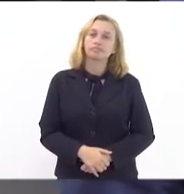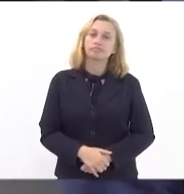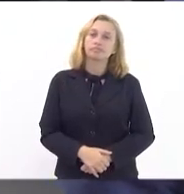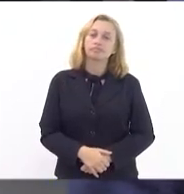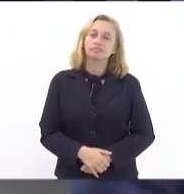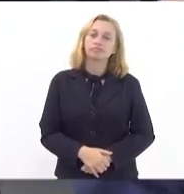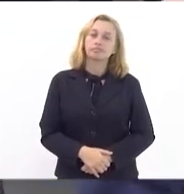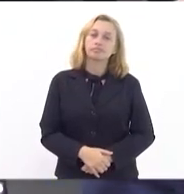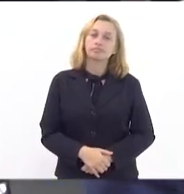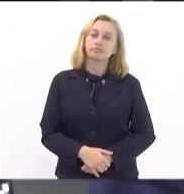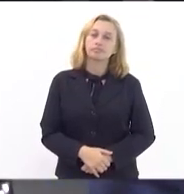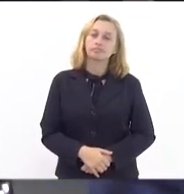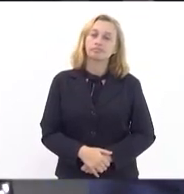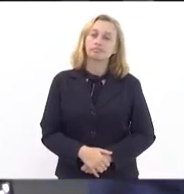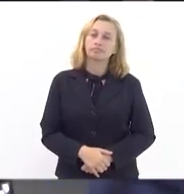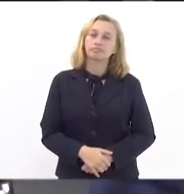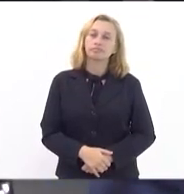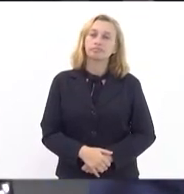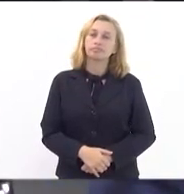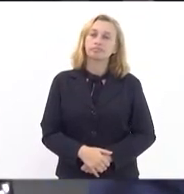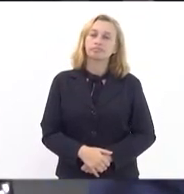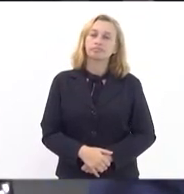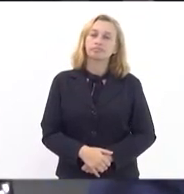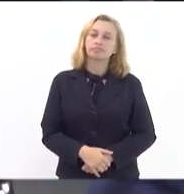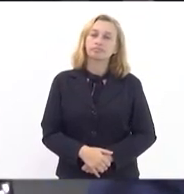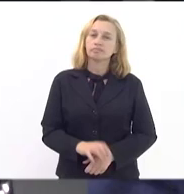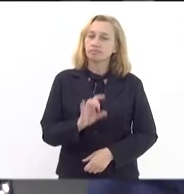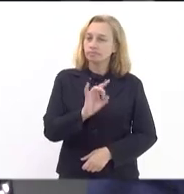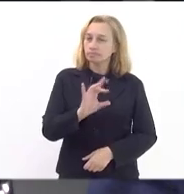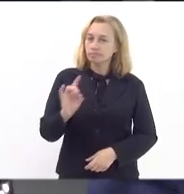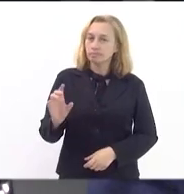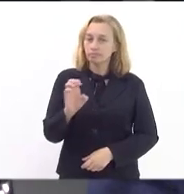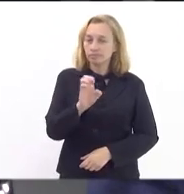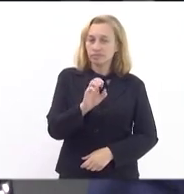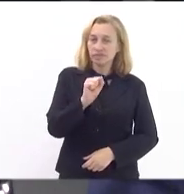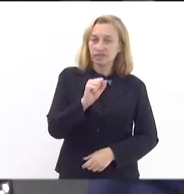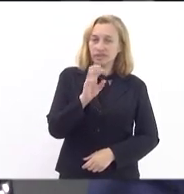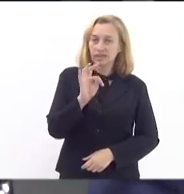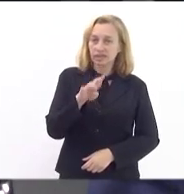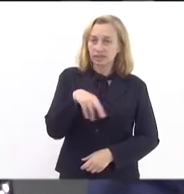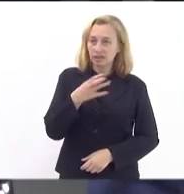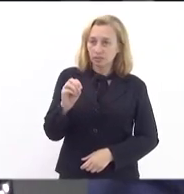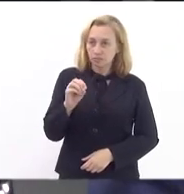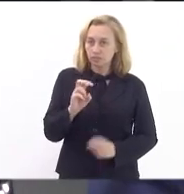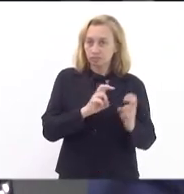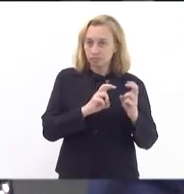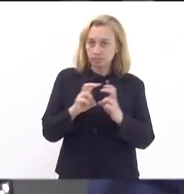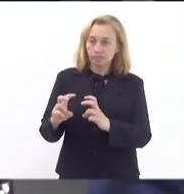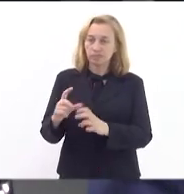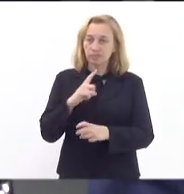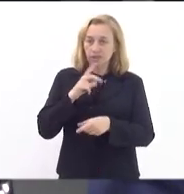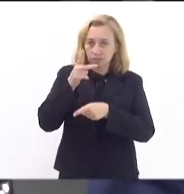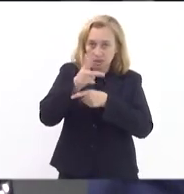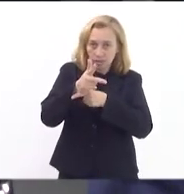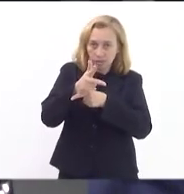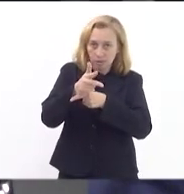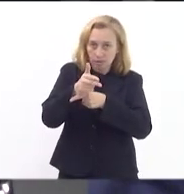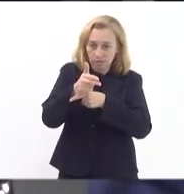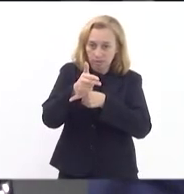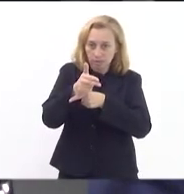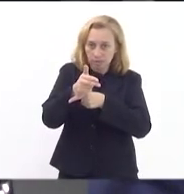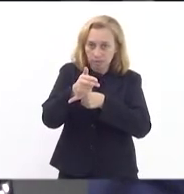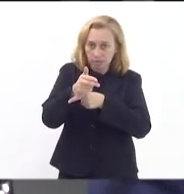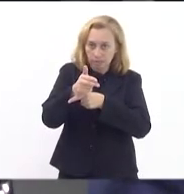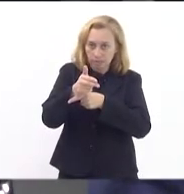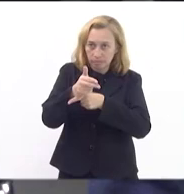e eu parto do pressuposto que cada estação da SuperVia tem uma câmera o que